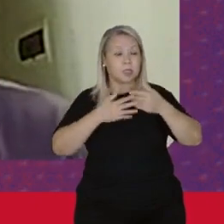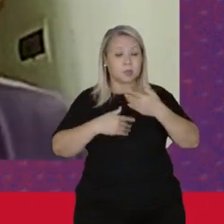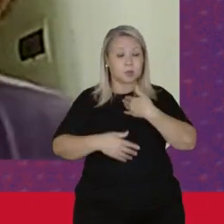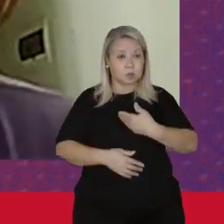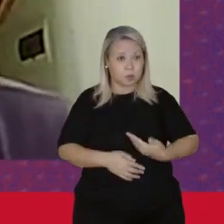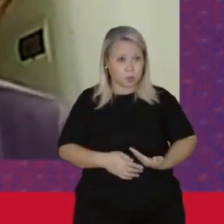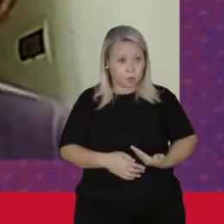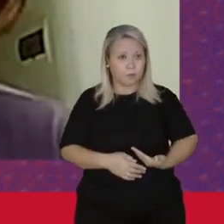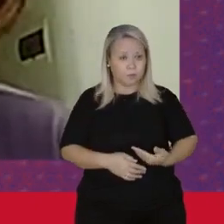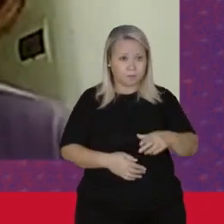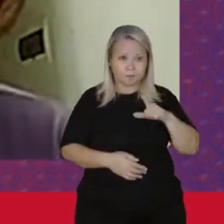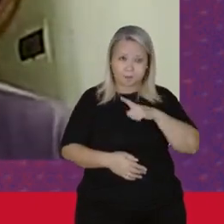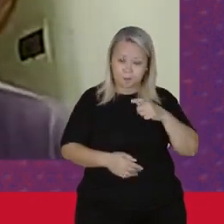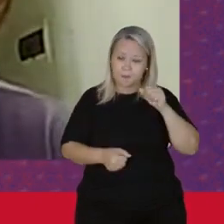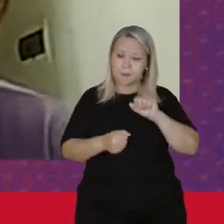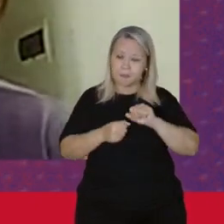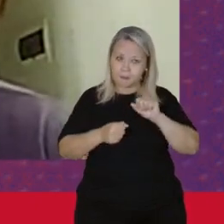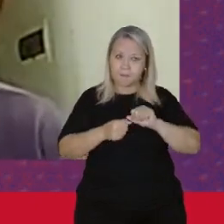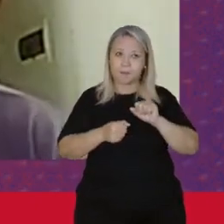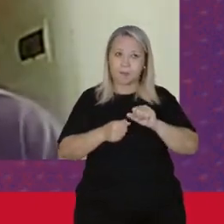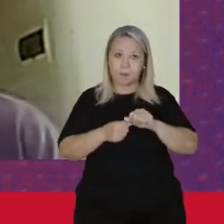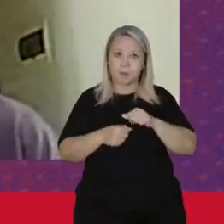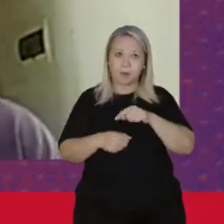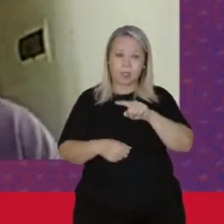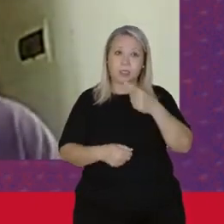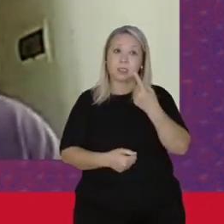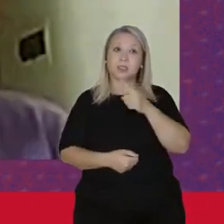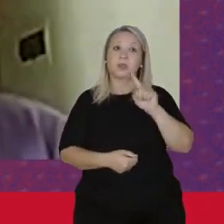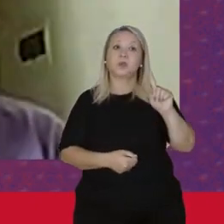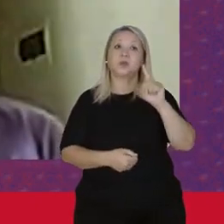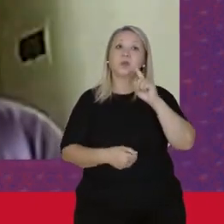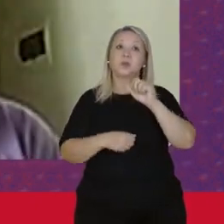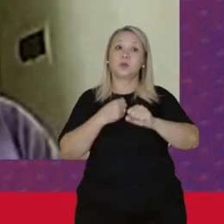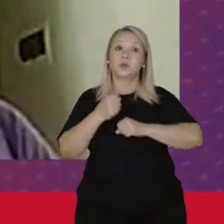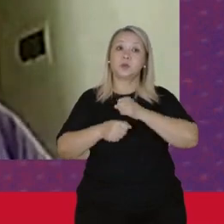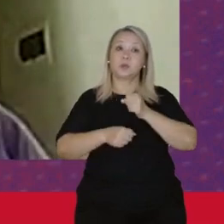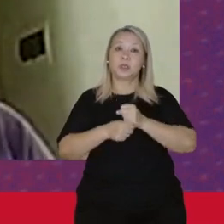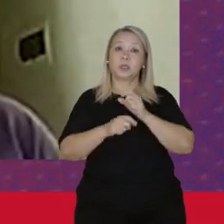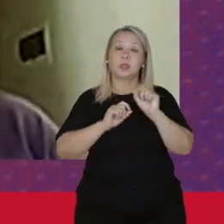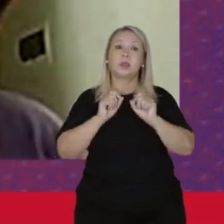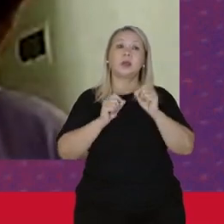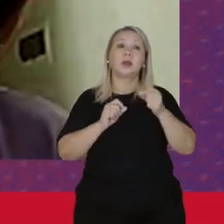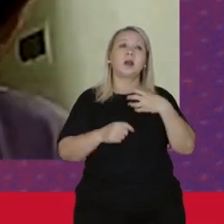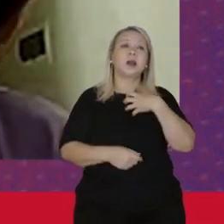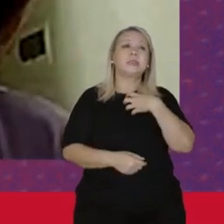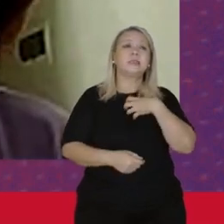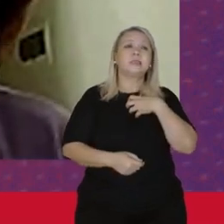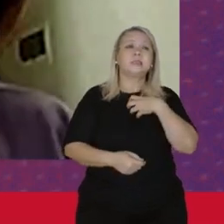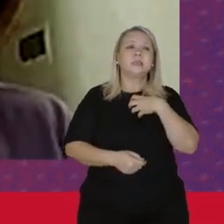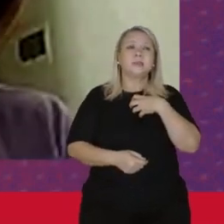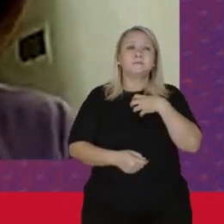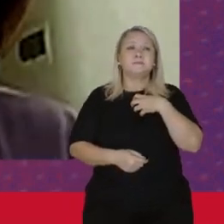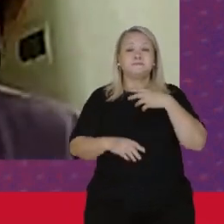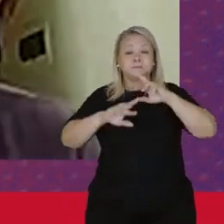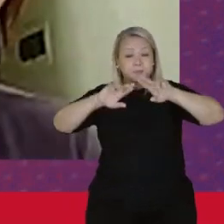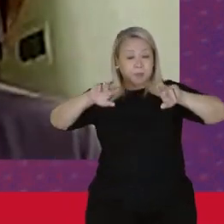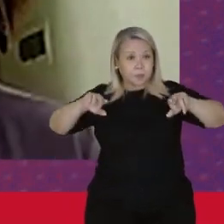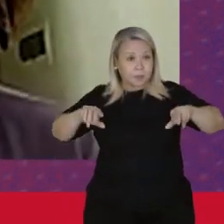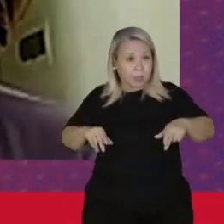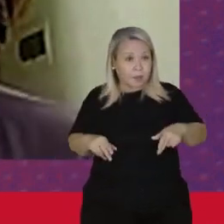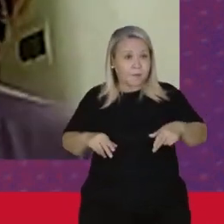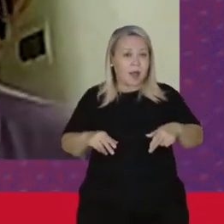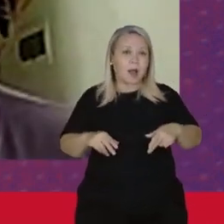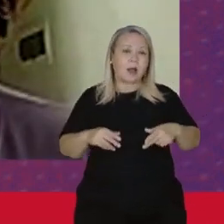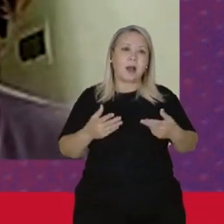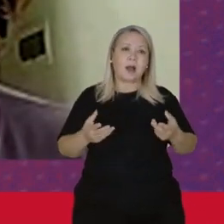governo tem feito nesses últimos anos. E aí, nesse sentido, várias